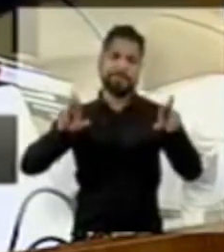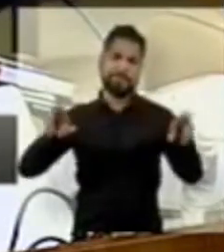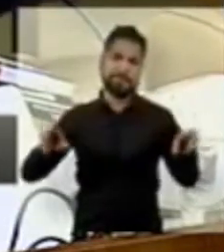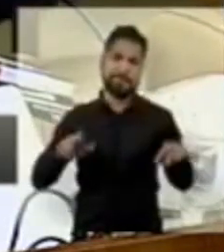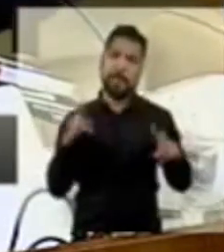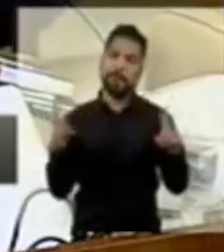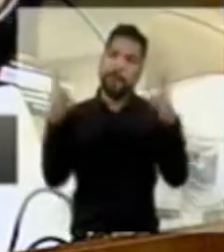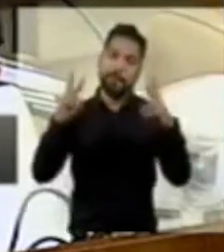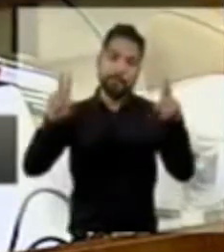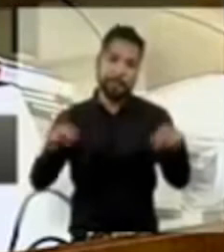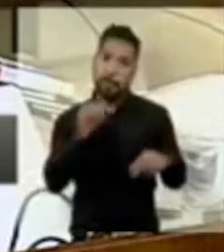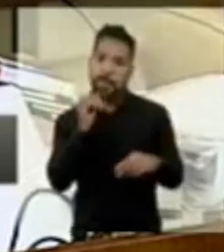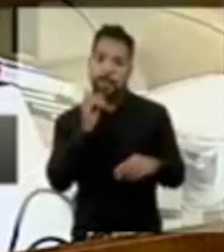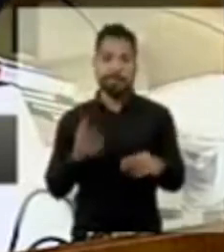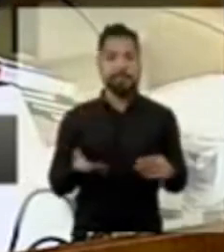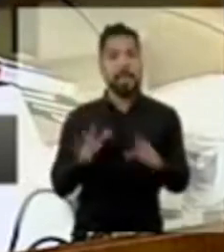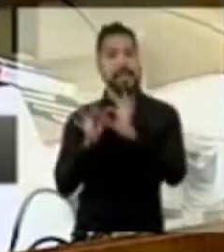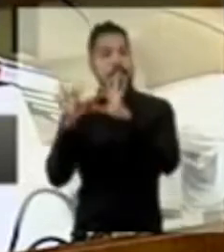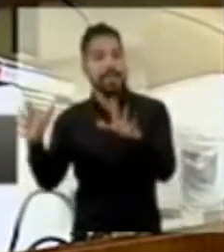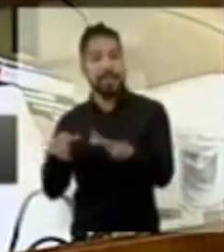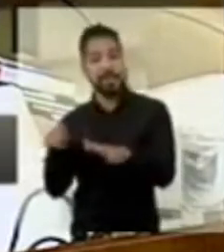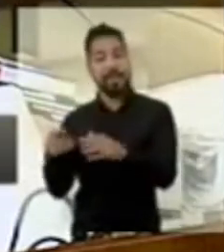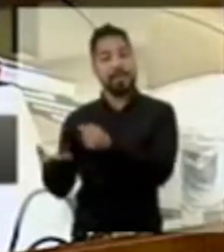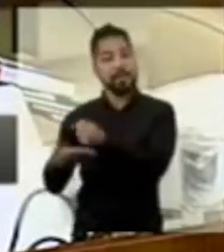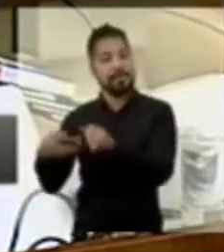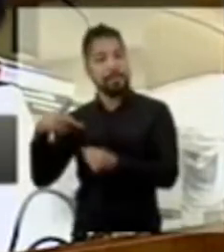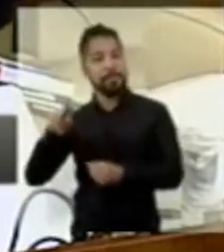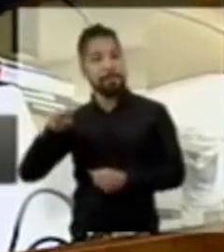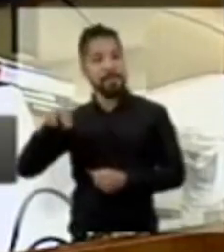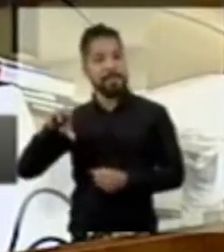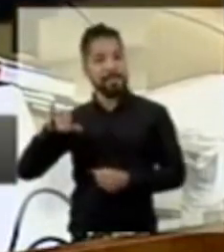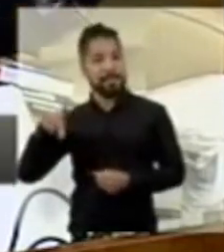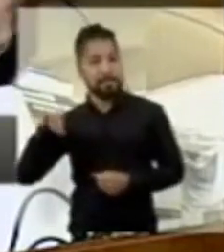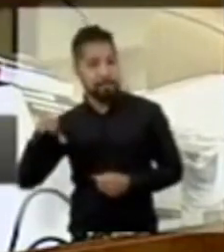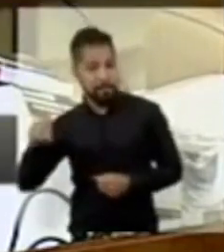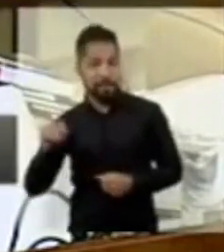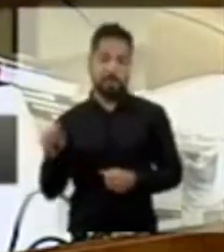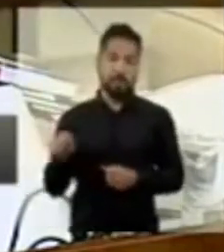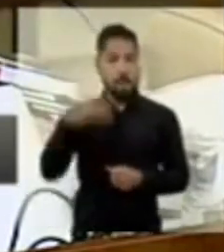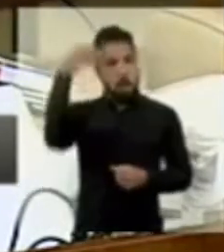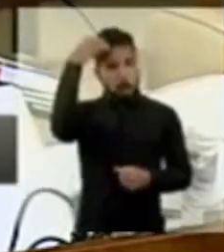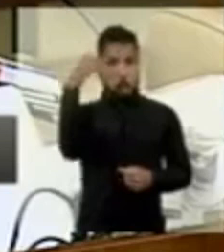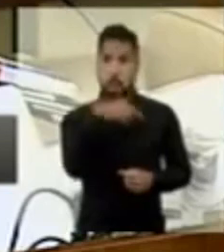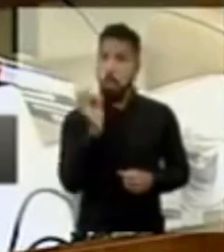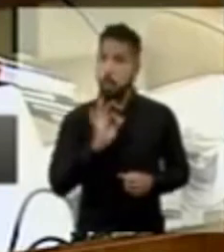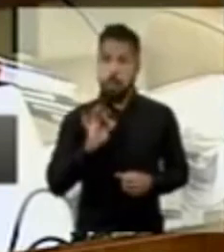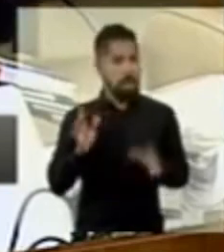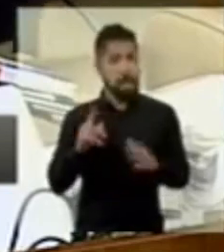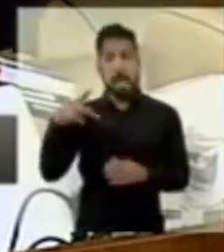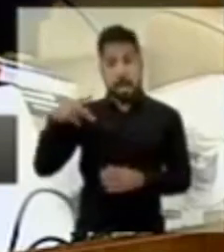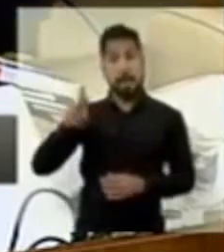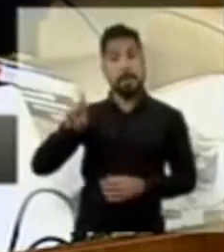valores a liberdade é um princípio há a presunção de não culpabilidade é um princípio